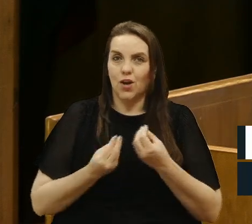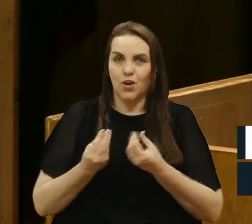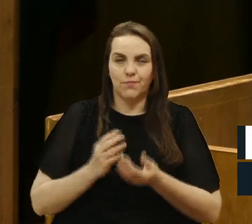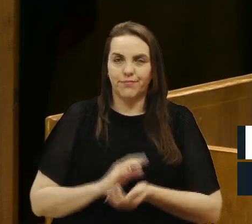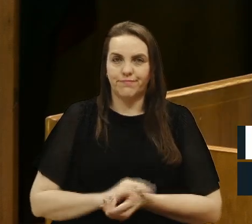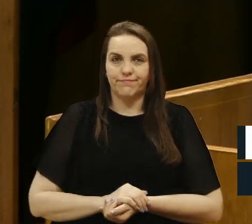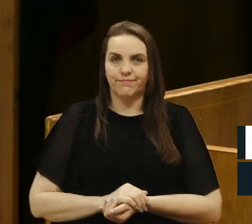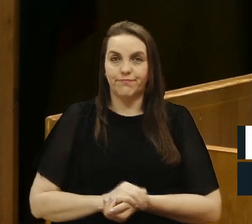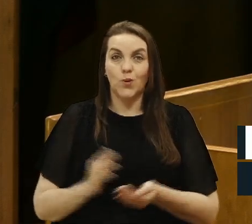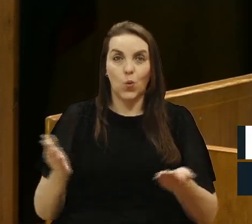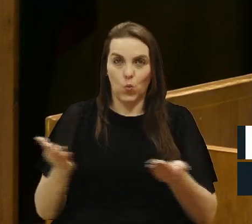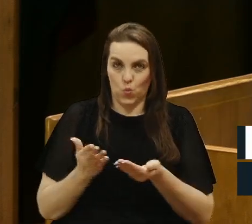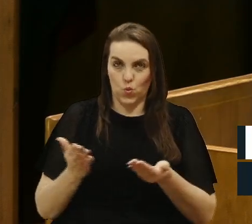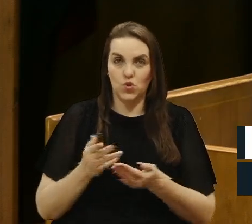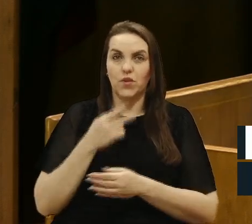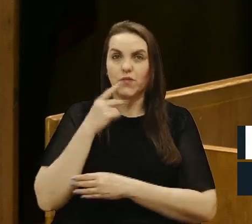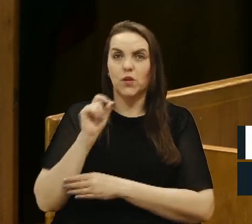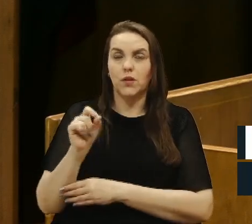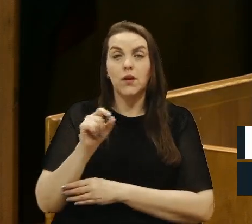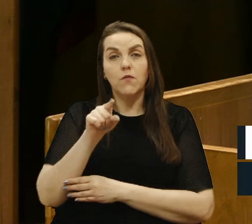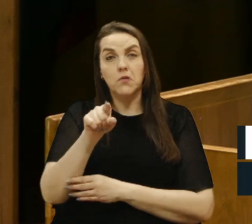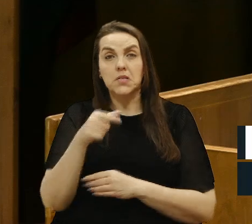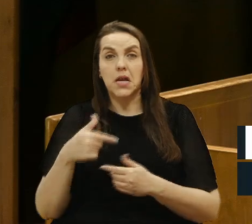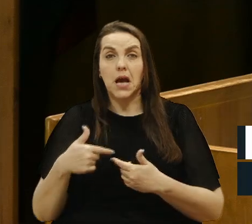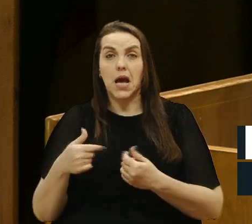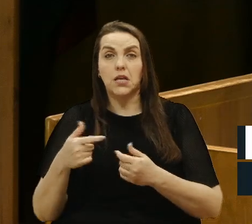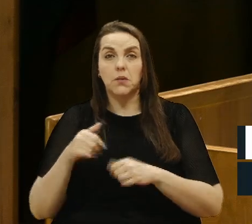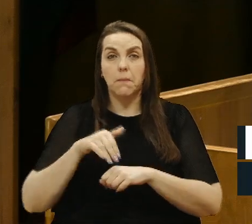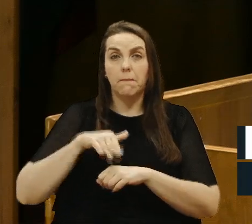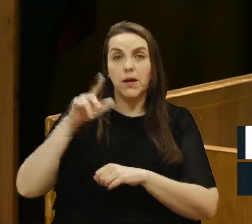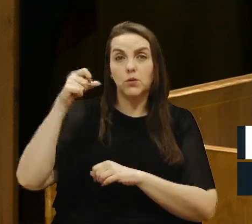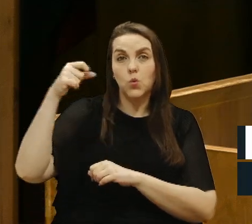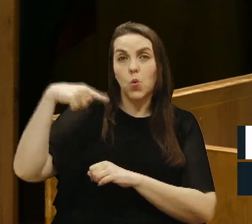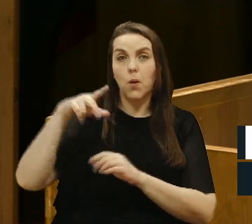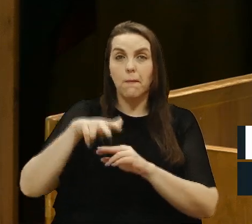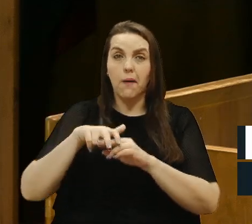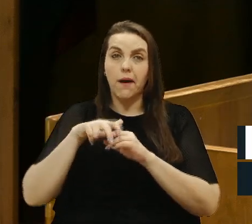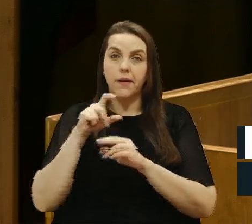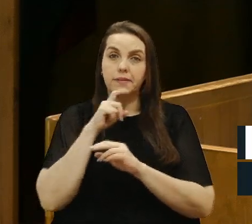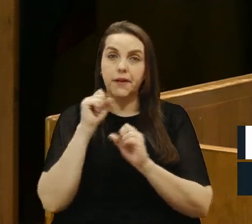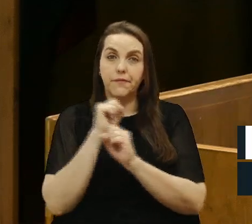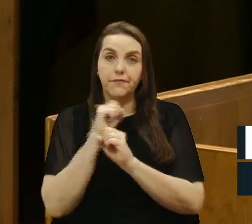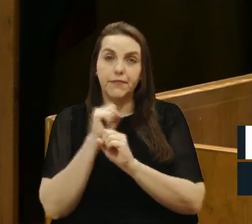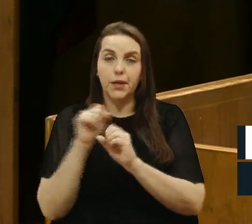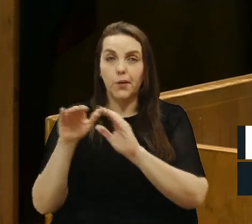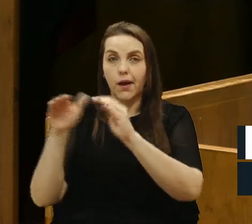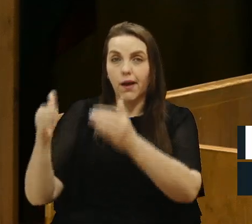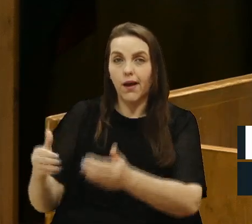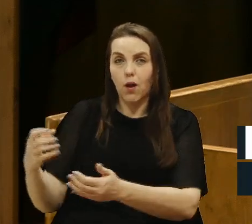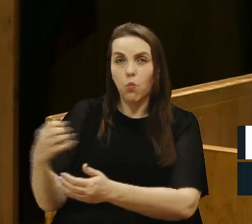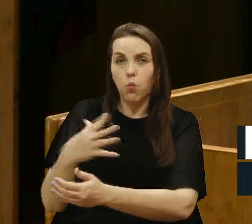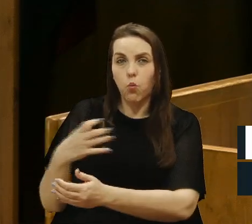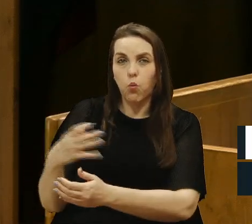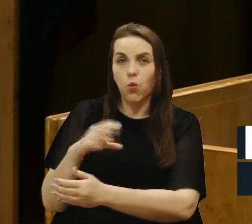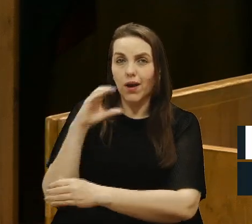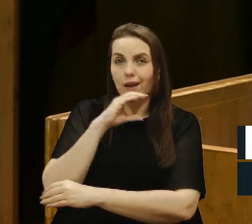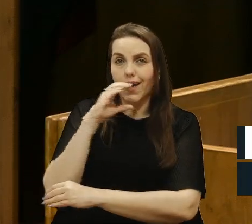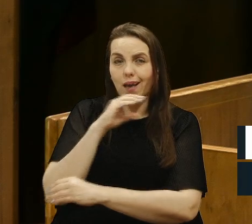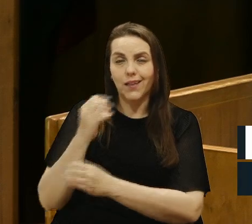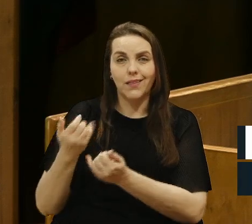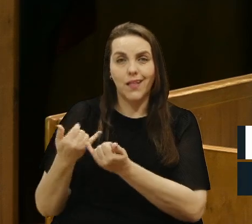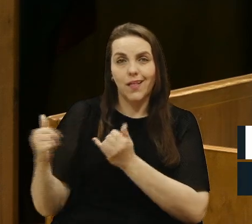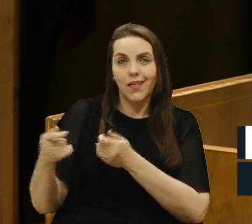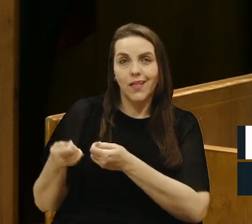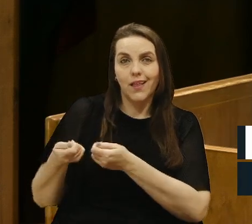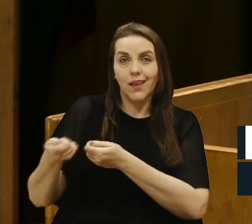Hoje, eles dizem para você, mas você gastou mais luz porque era inverno, ficou com a estufa ligada, isso, aquilo, aquele outro. E você não tem como